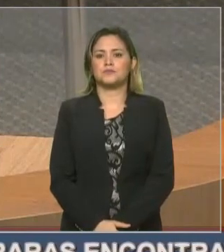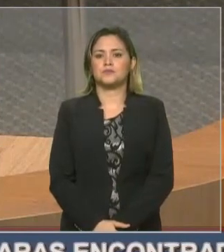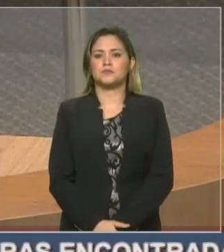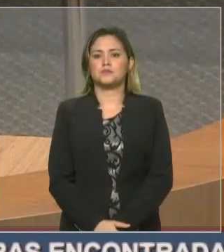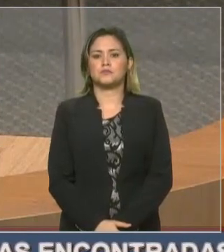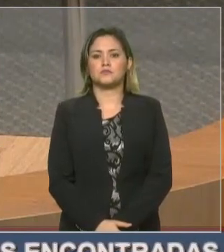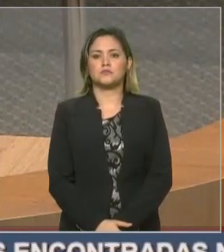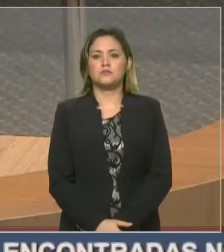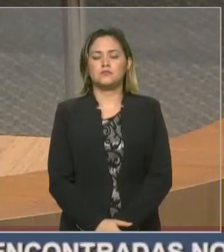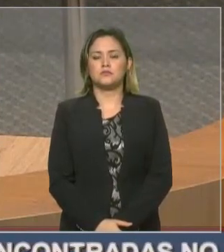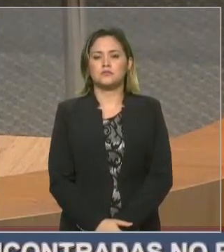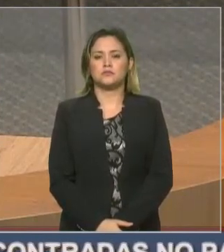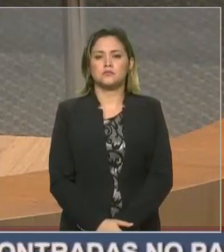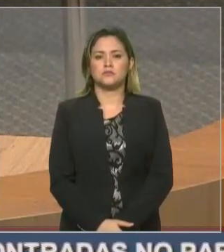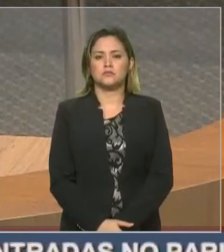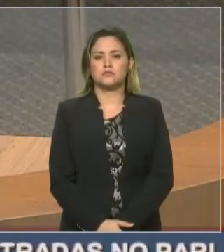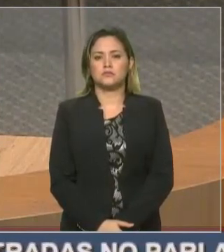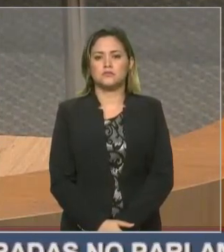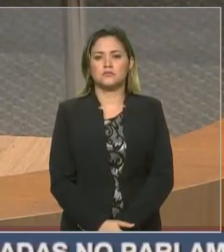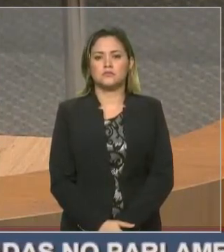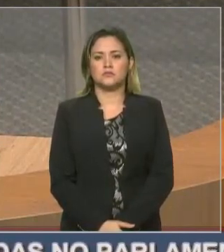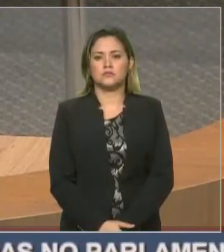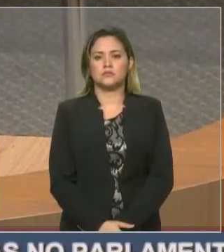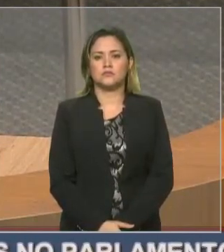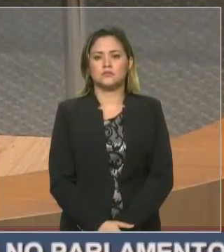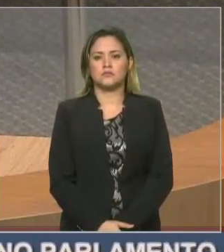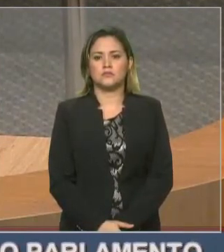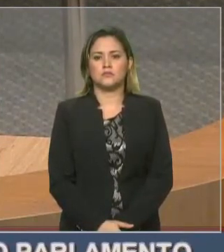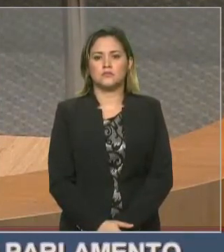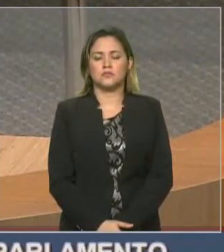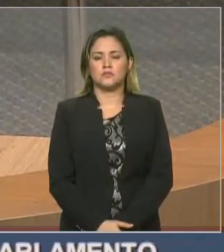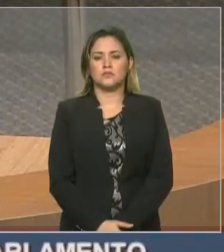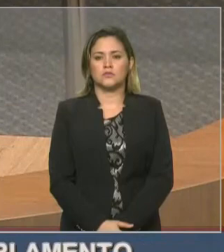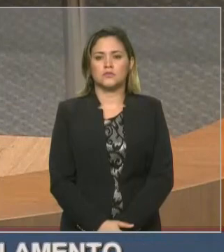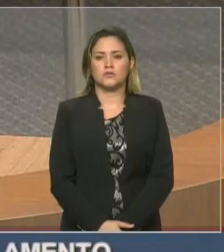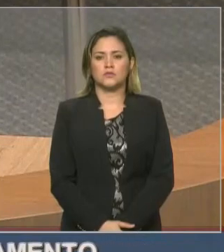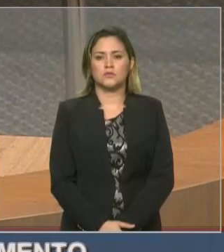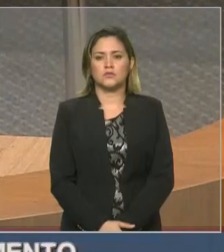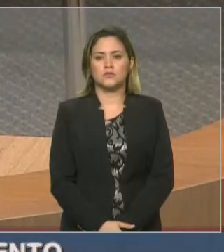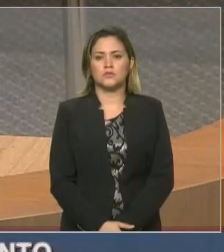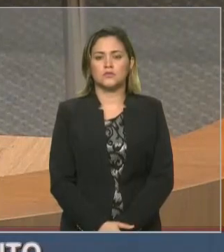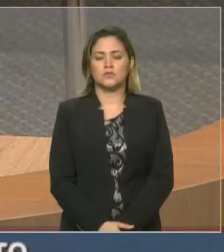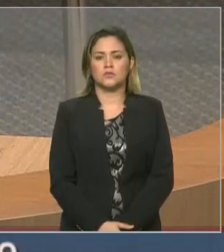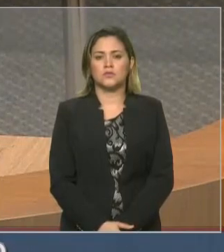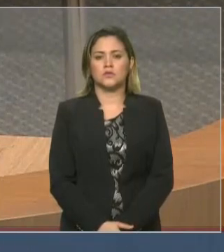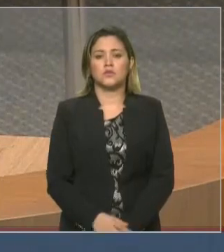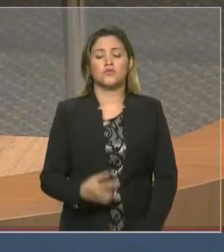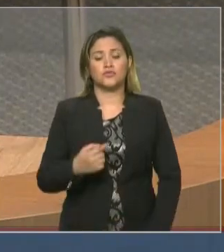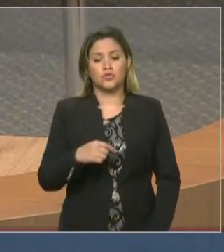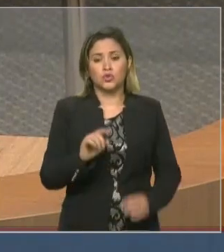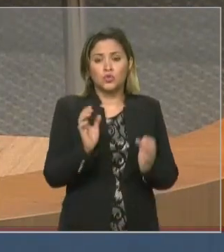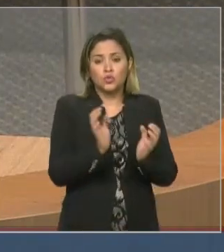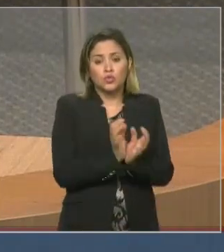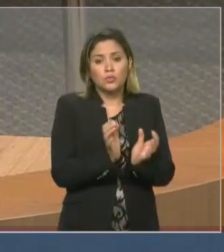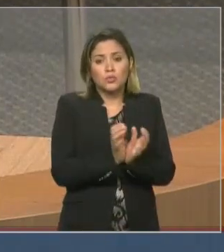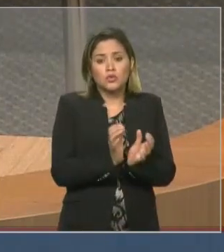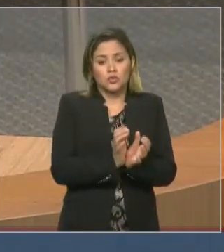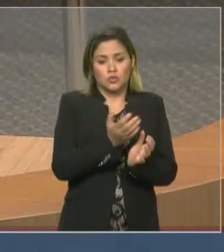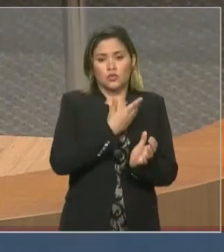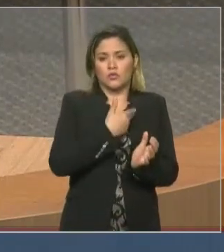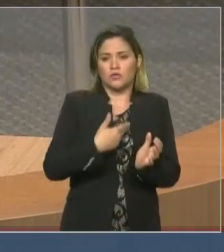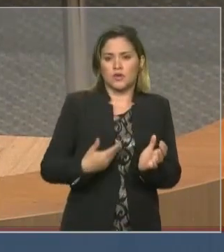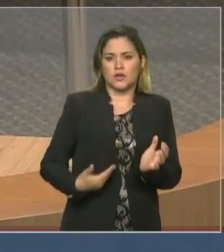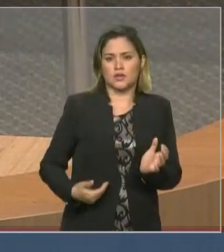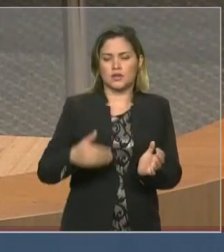da Regina, da regência que ia governar o Brasil com a ida de